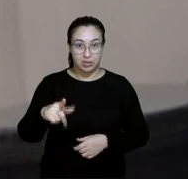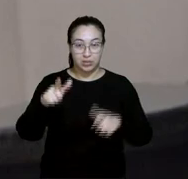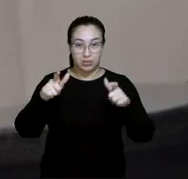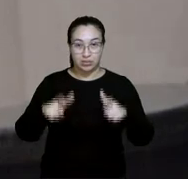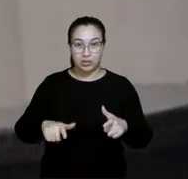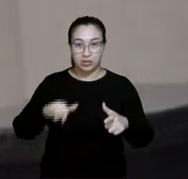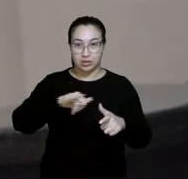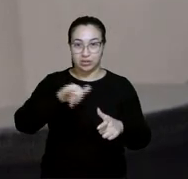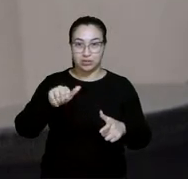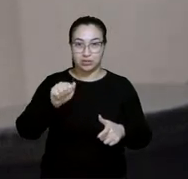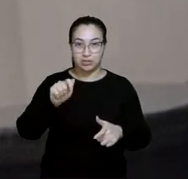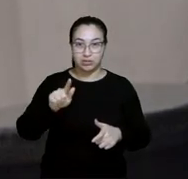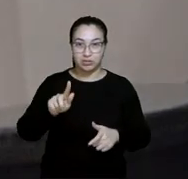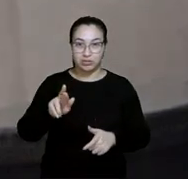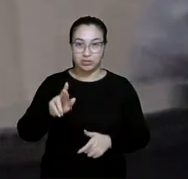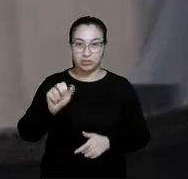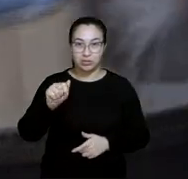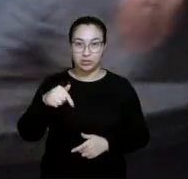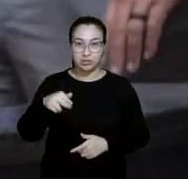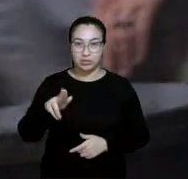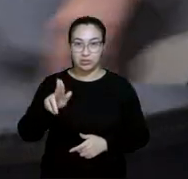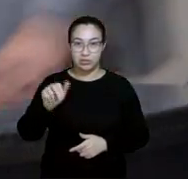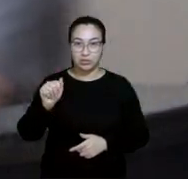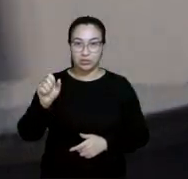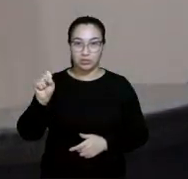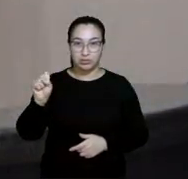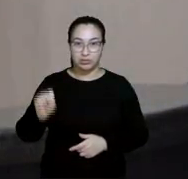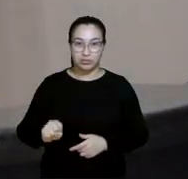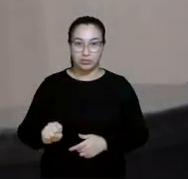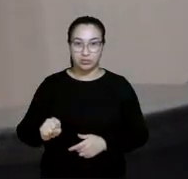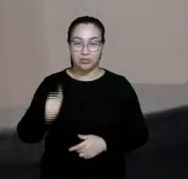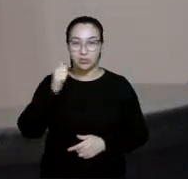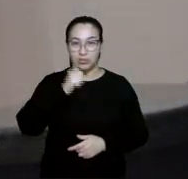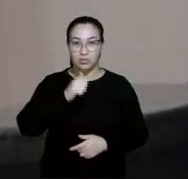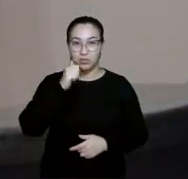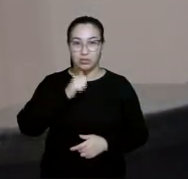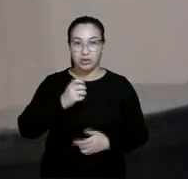Sul, a nossa querida candidata a prefeita Manu